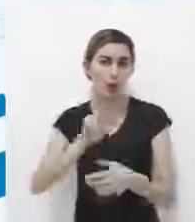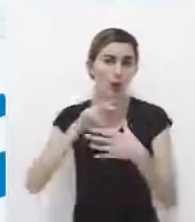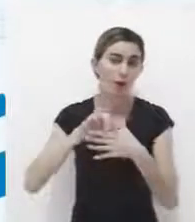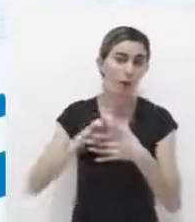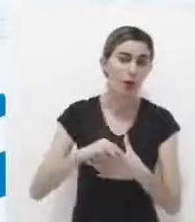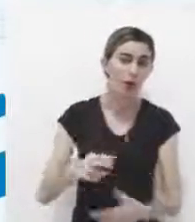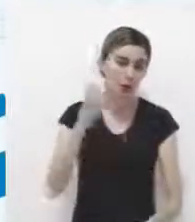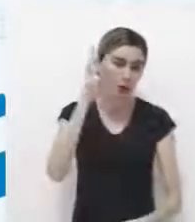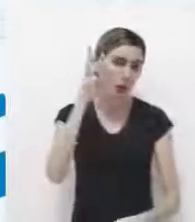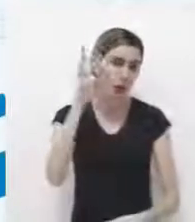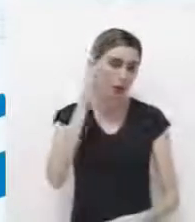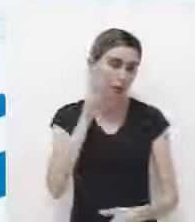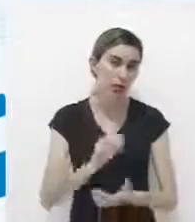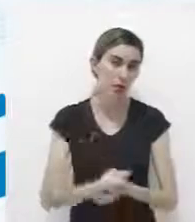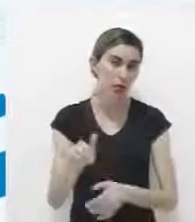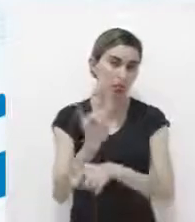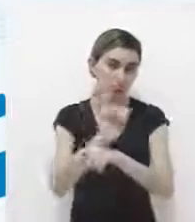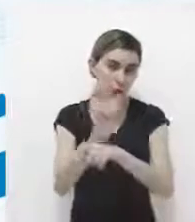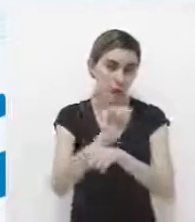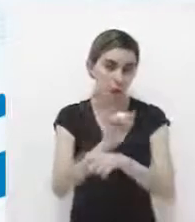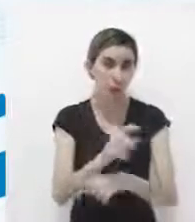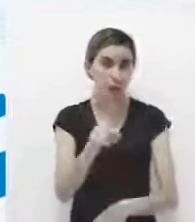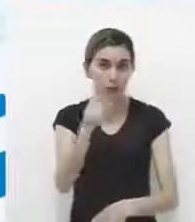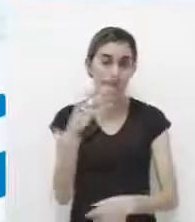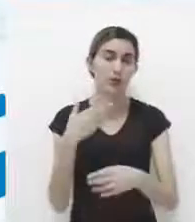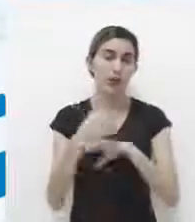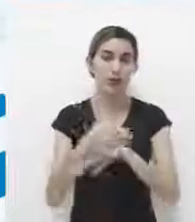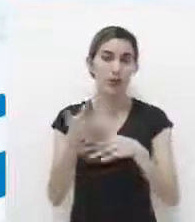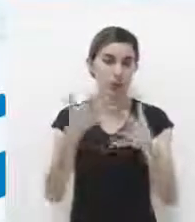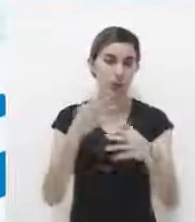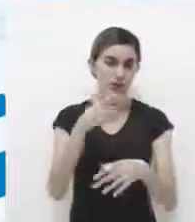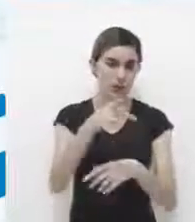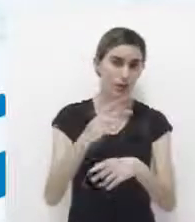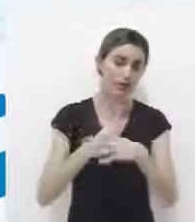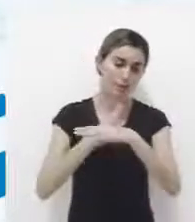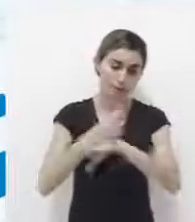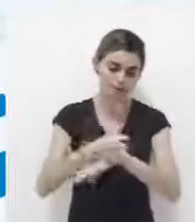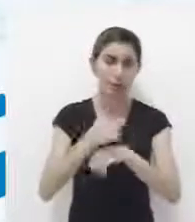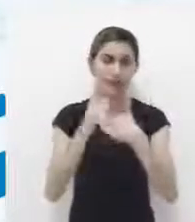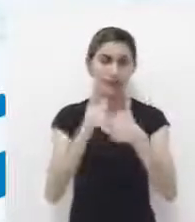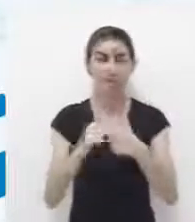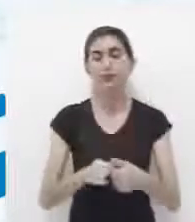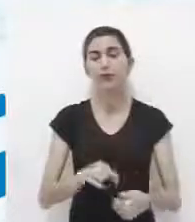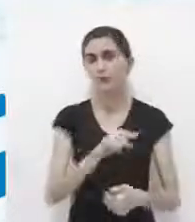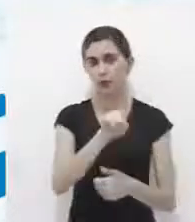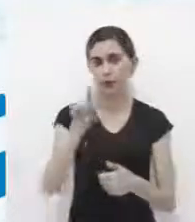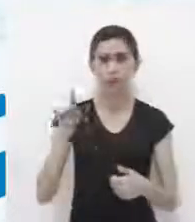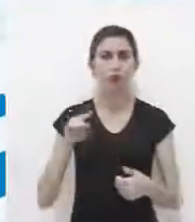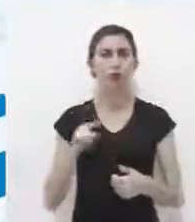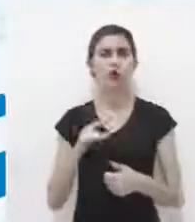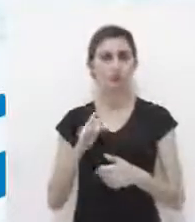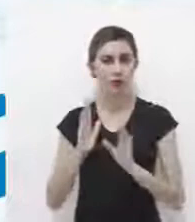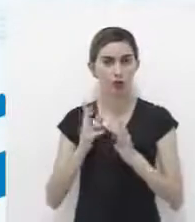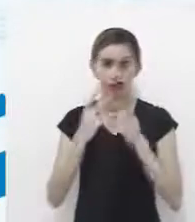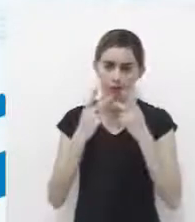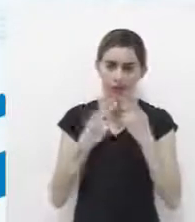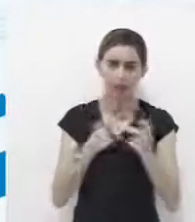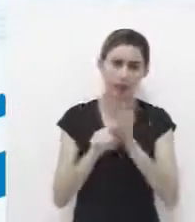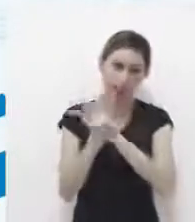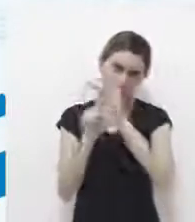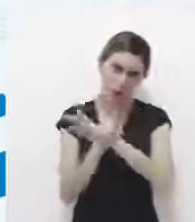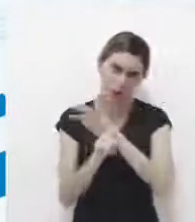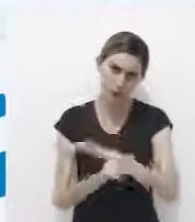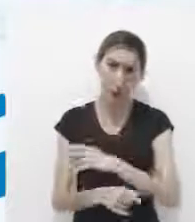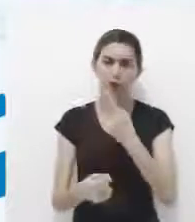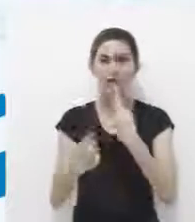ao vivo às terças-feiras lá no YouTube. Então, queria que você pudesse estar lá conosco. Você que esteve